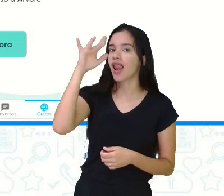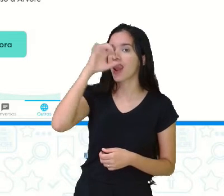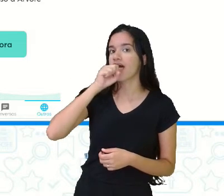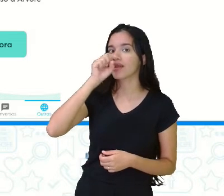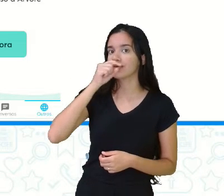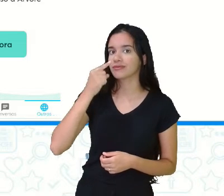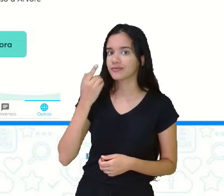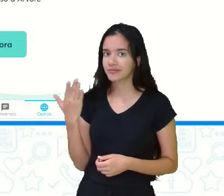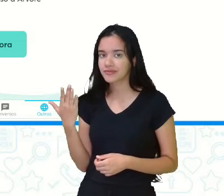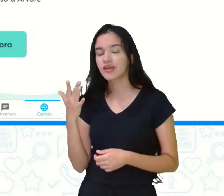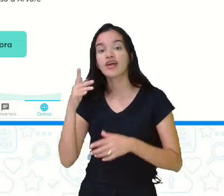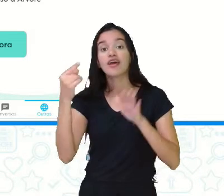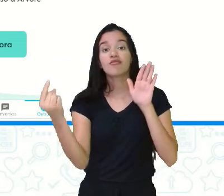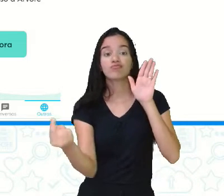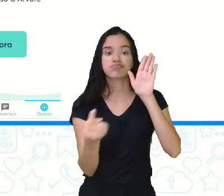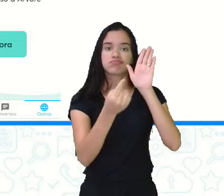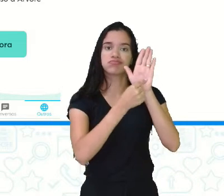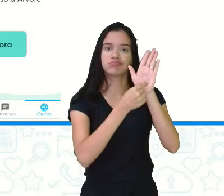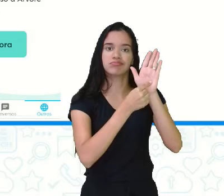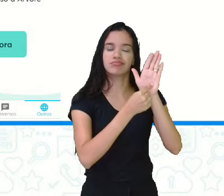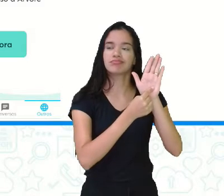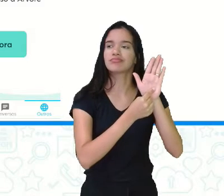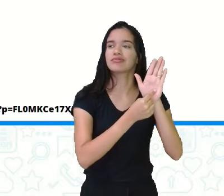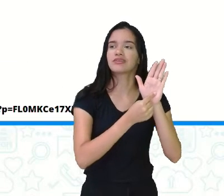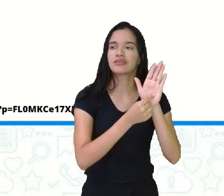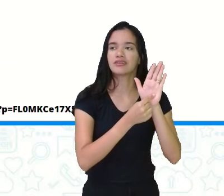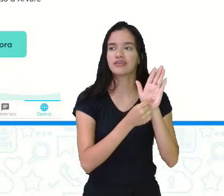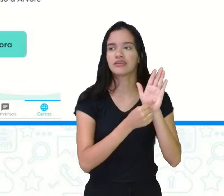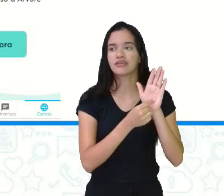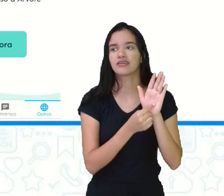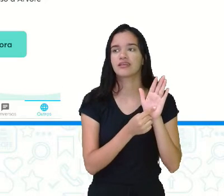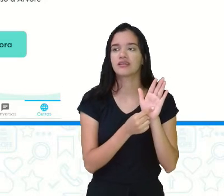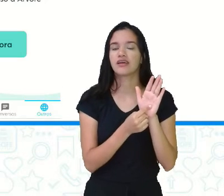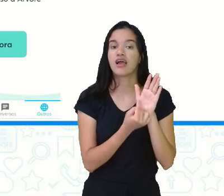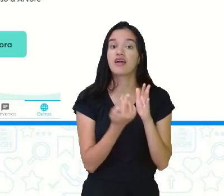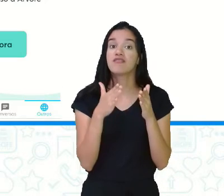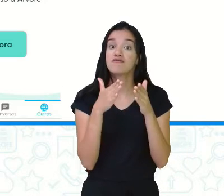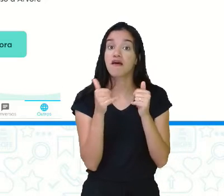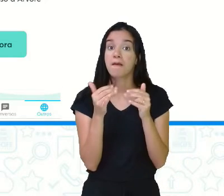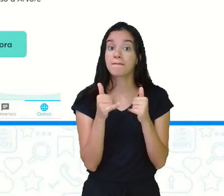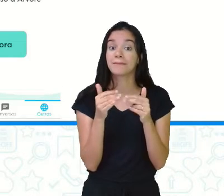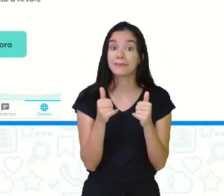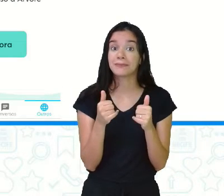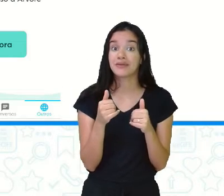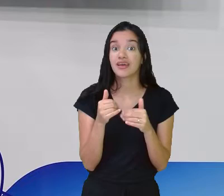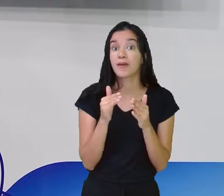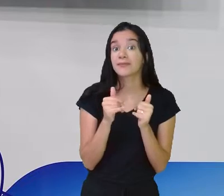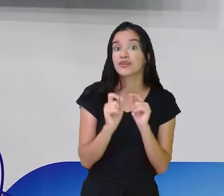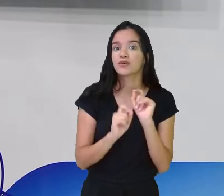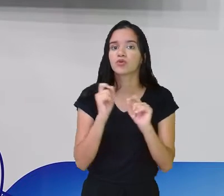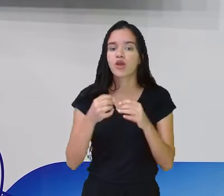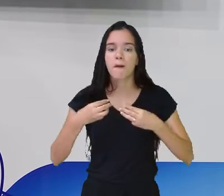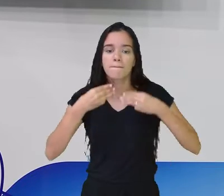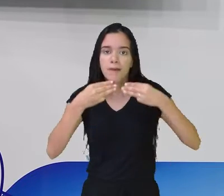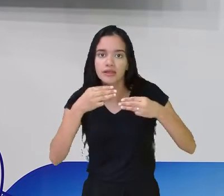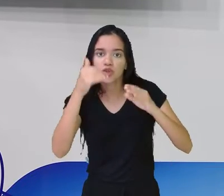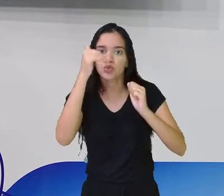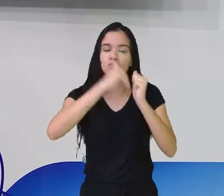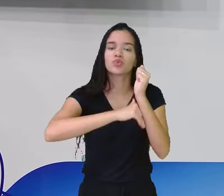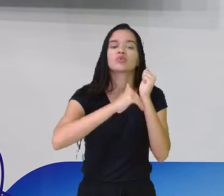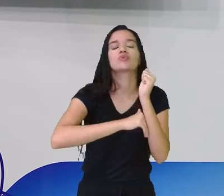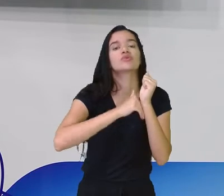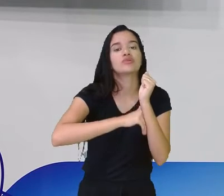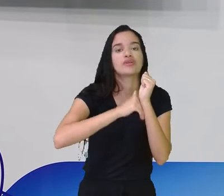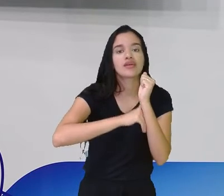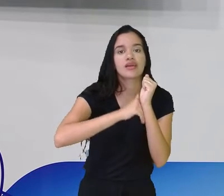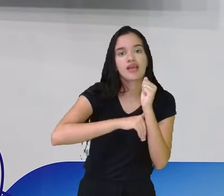Livros. Você vai clicar. Quando você clicar, vai pedir a tua matrícula e senha lá no login. Você vai colocar assim, ó,